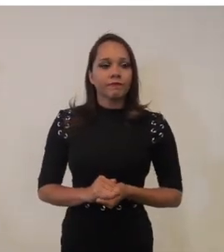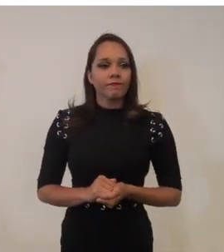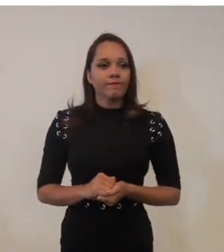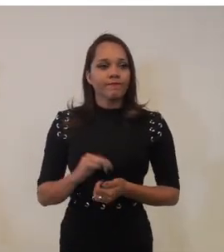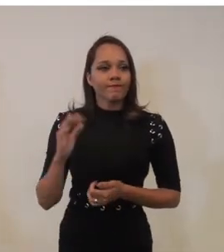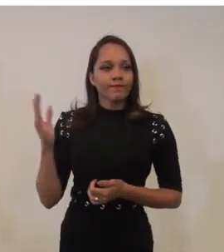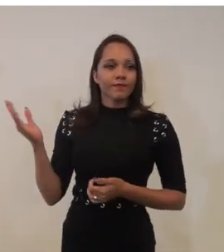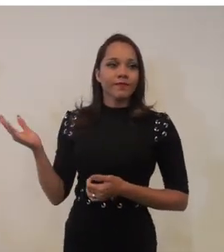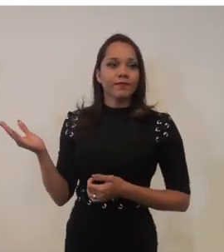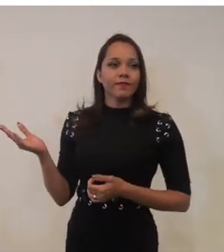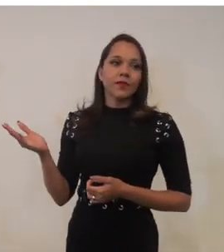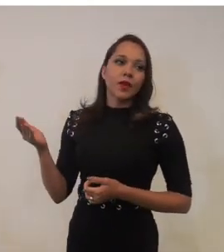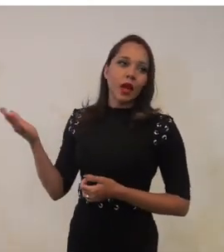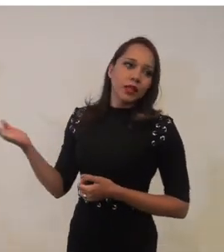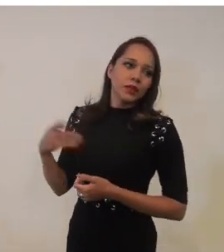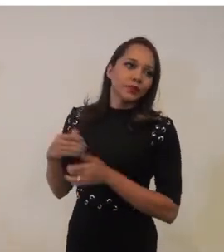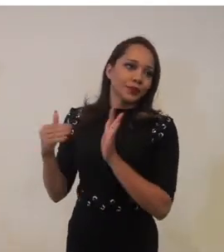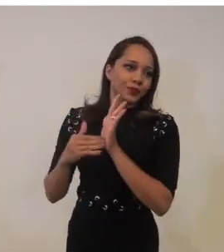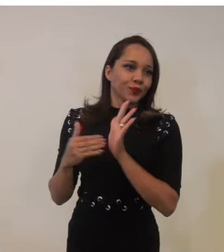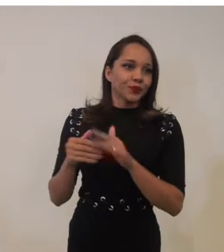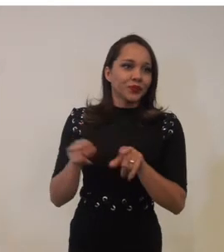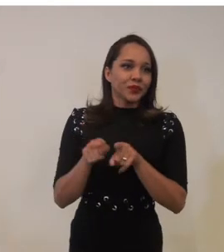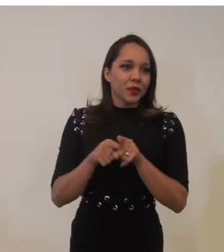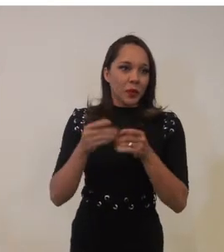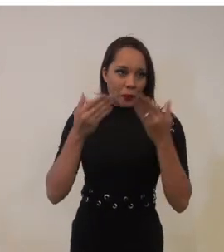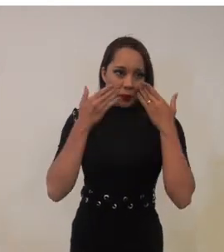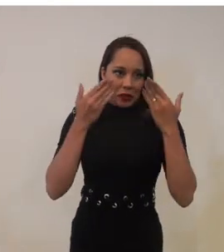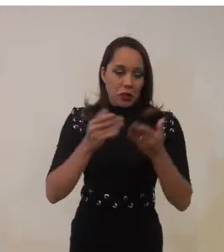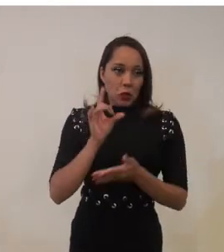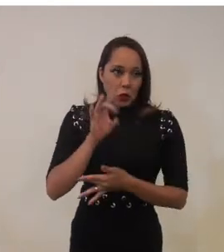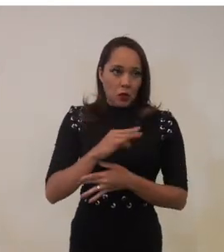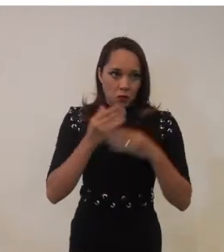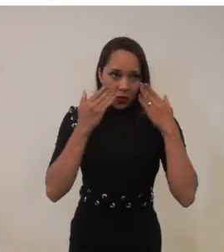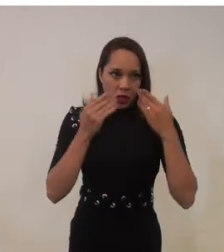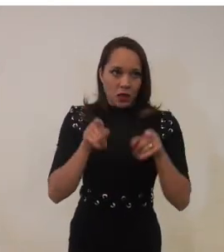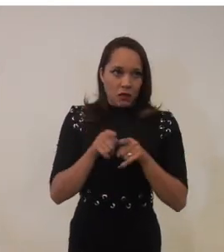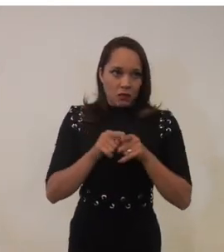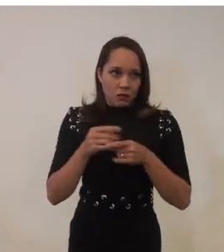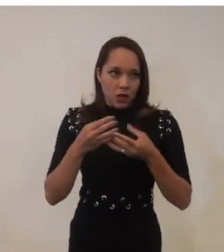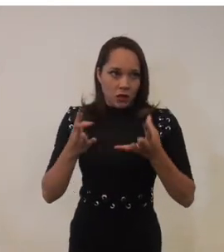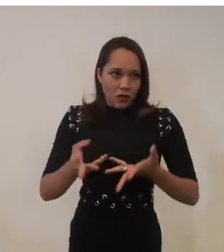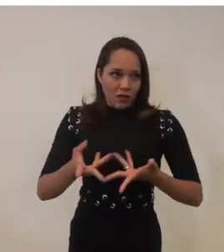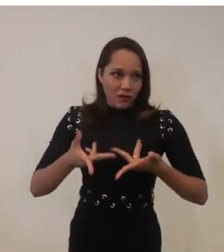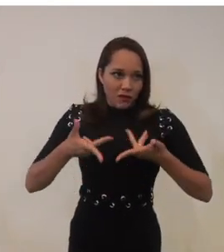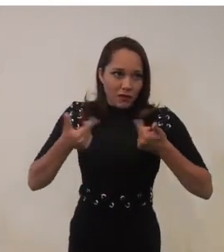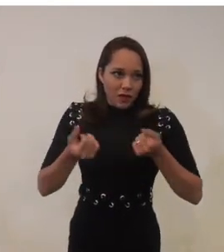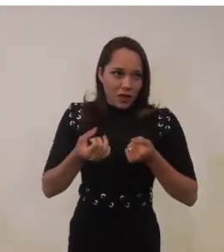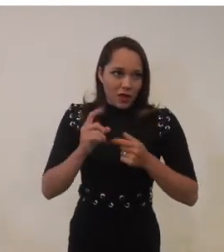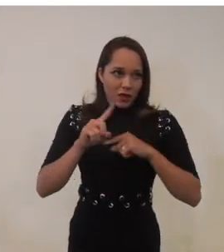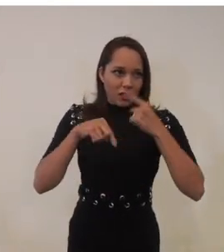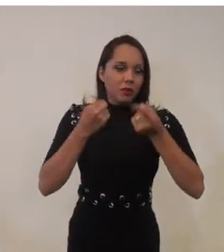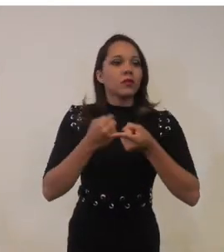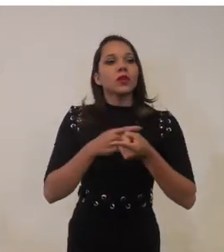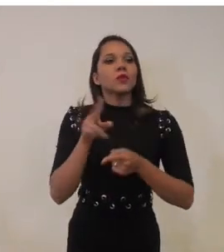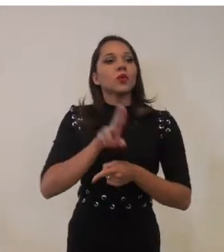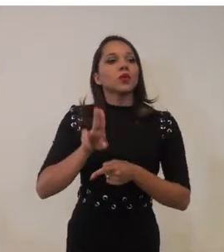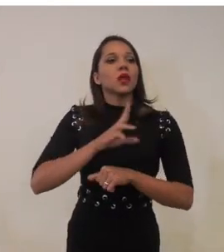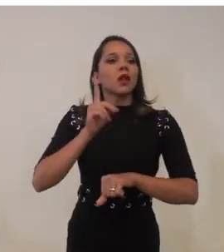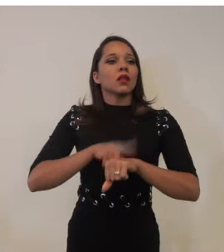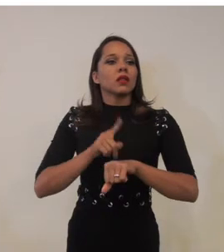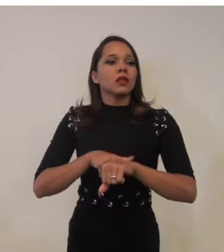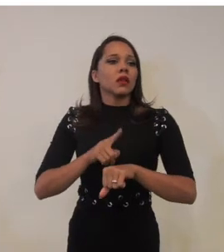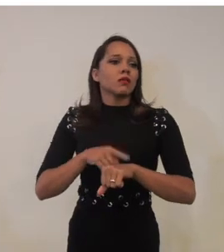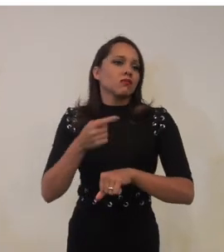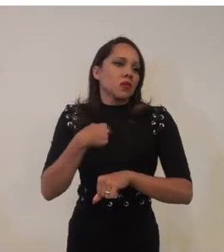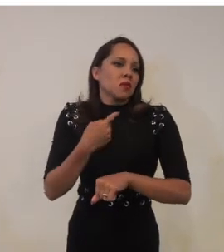E, por último, também aqui, um pouco para qualificar, talvez, e aí eu vou partir para usar meu tempo um pouco para